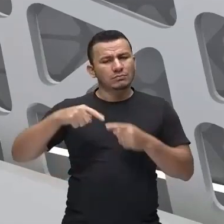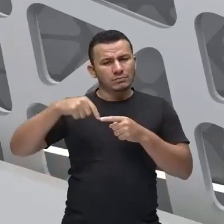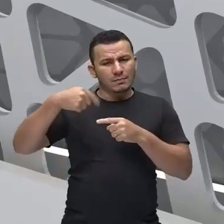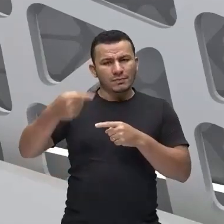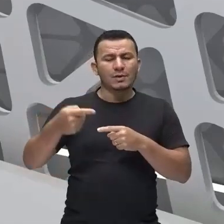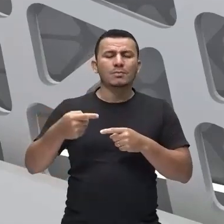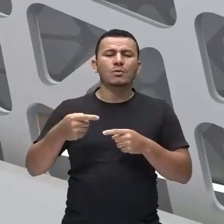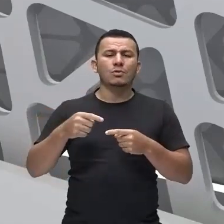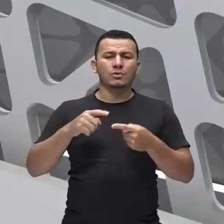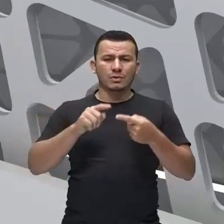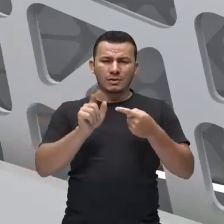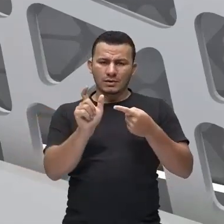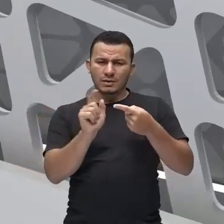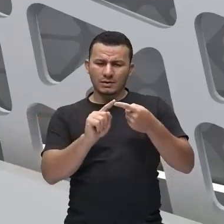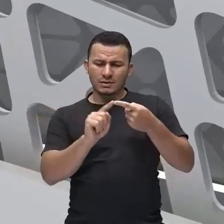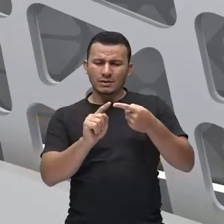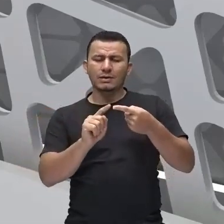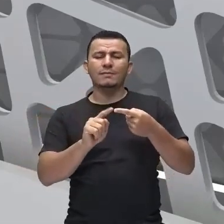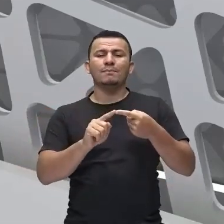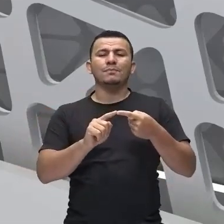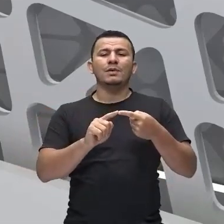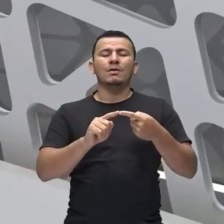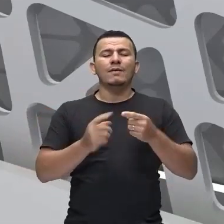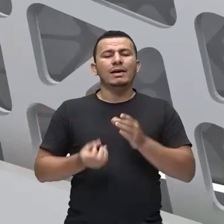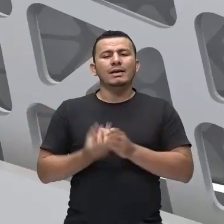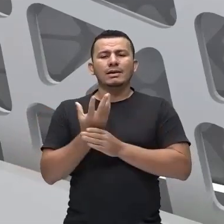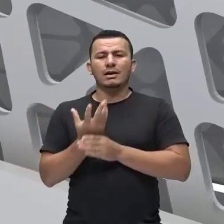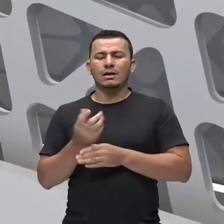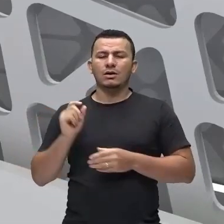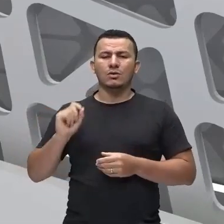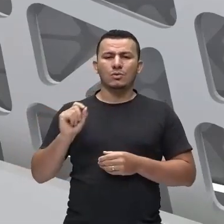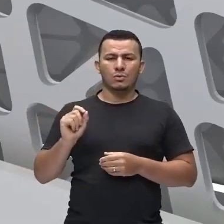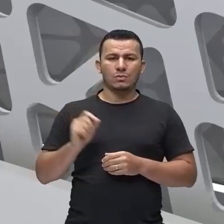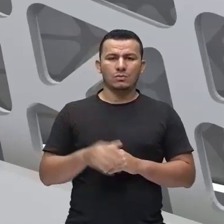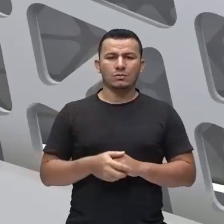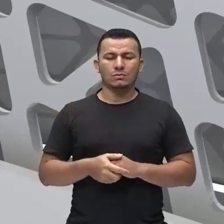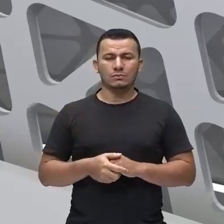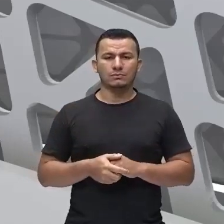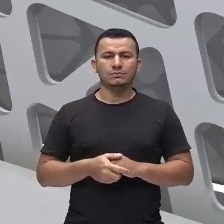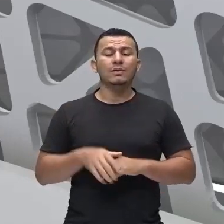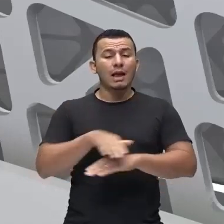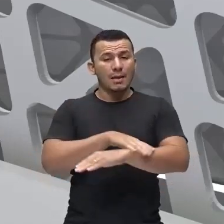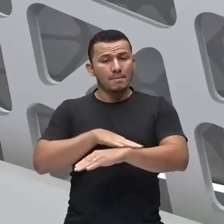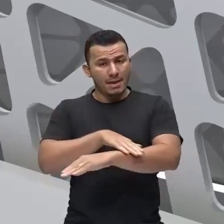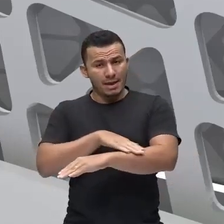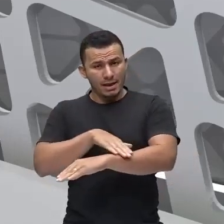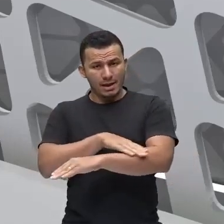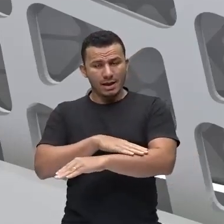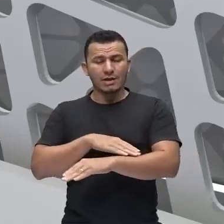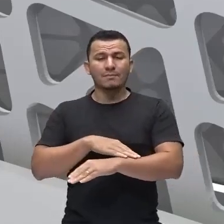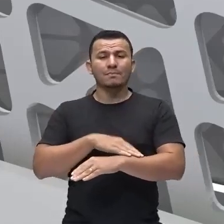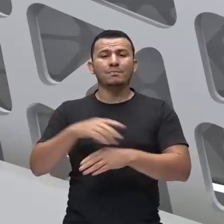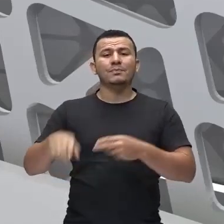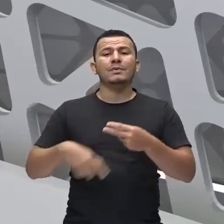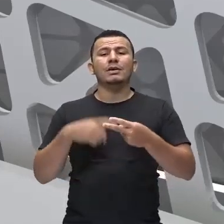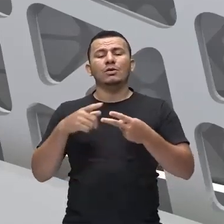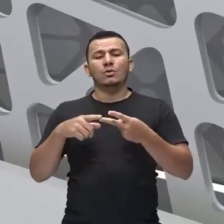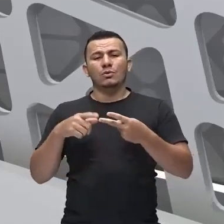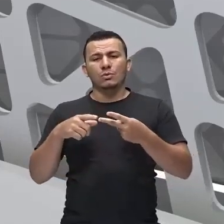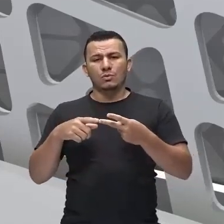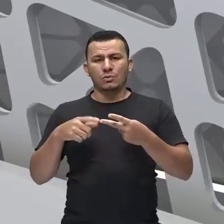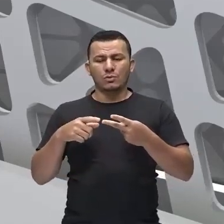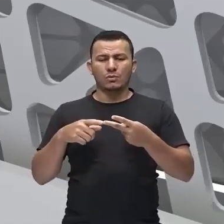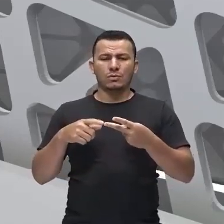que a ectoderme vai formar aí a pele, aí depois o outro